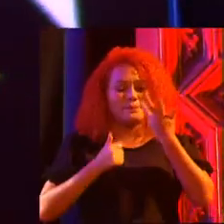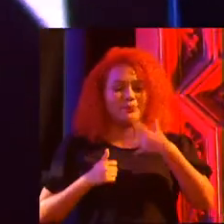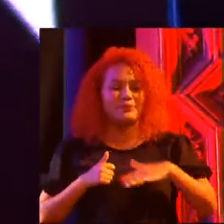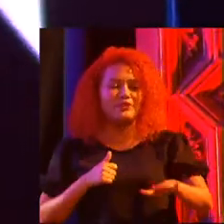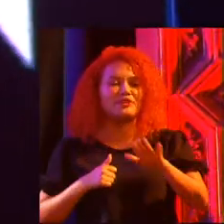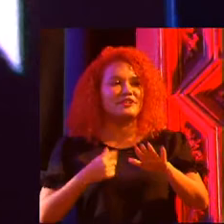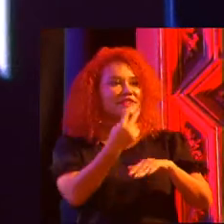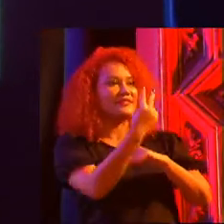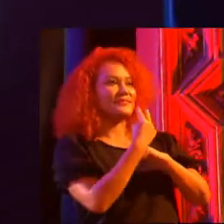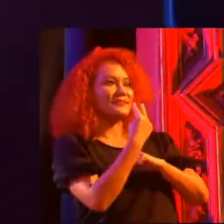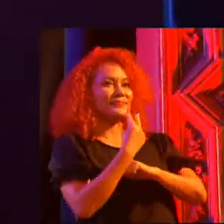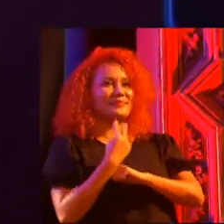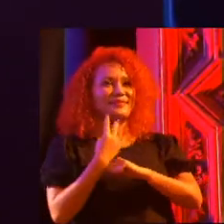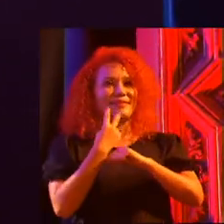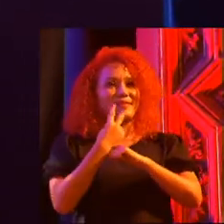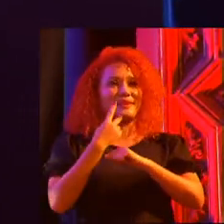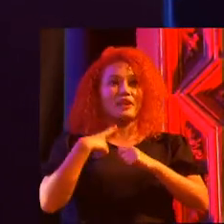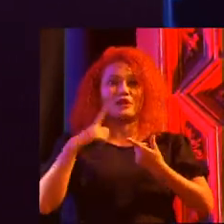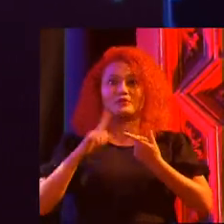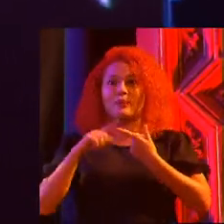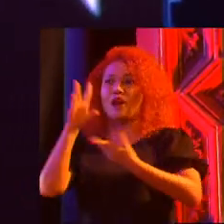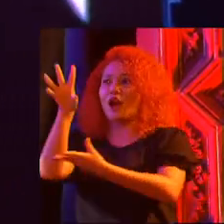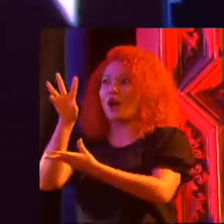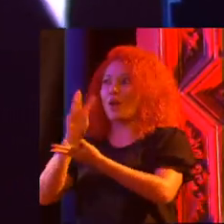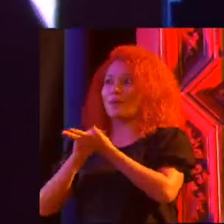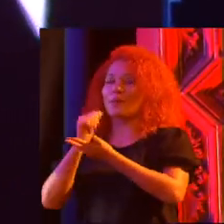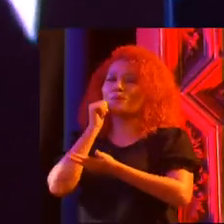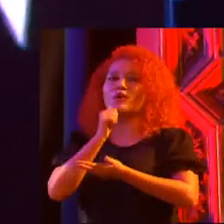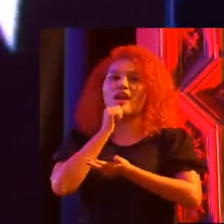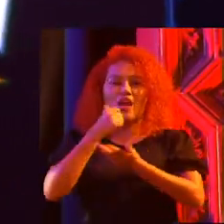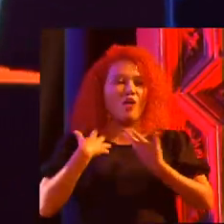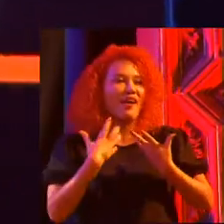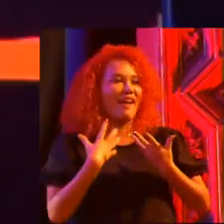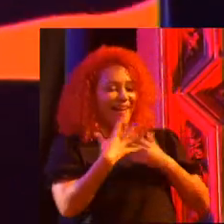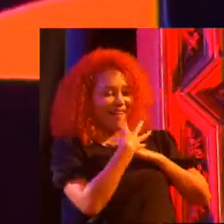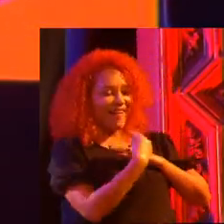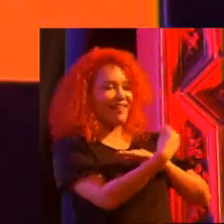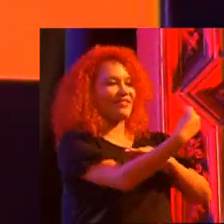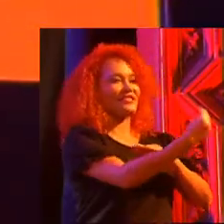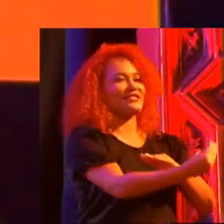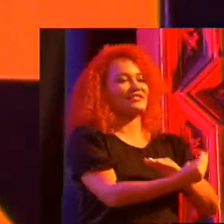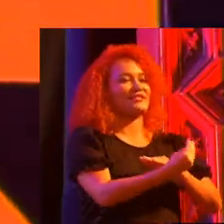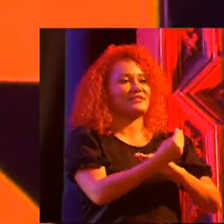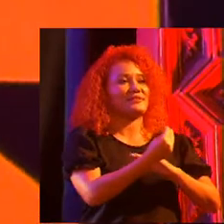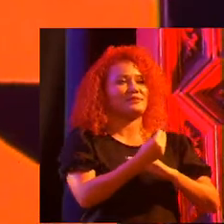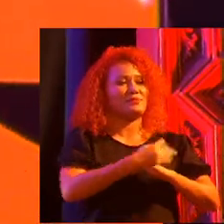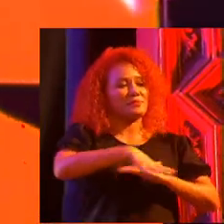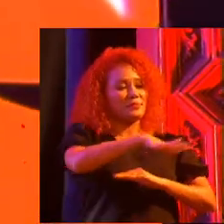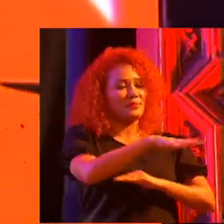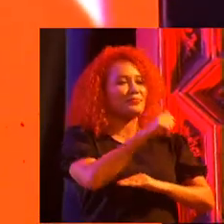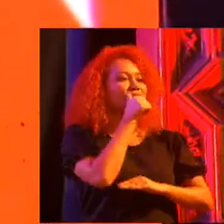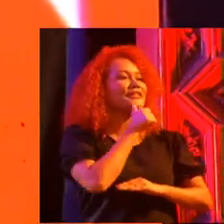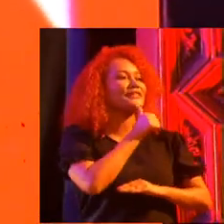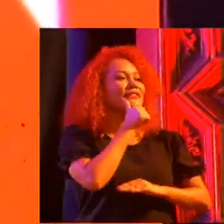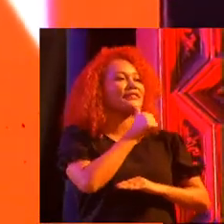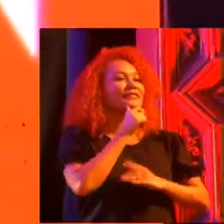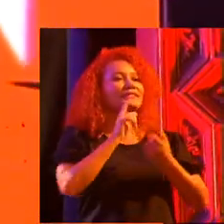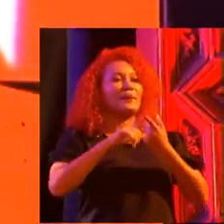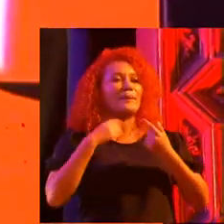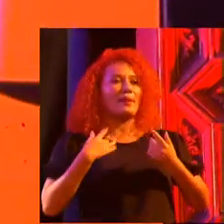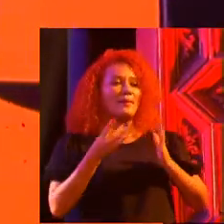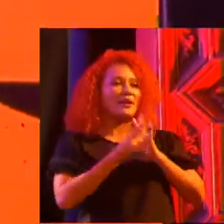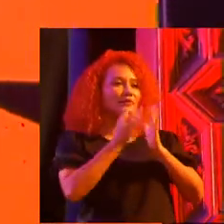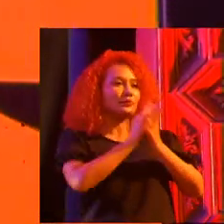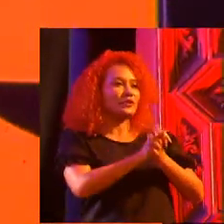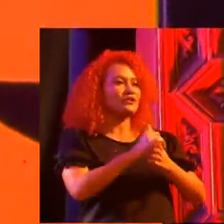assistindo. Assim como eu fui inspirada por mulheres, eu quero inspirá-las. E quero também dedicar esse prêmio à minha companheira